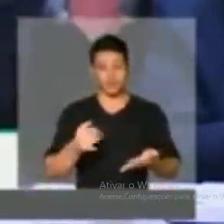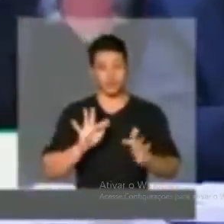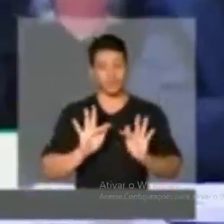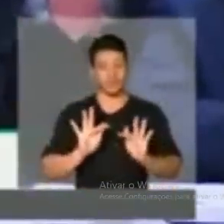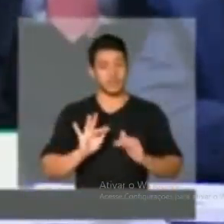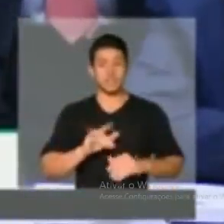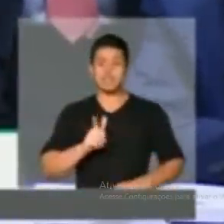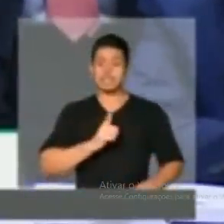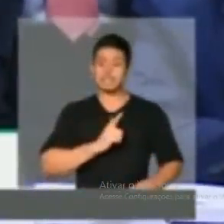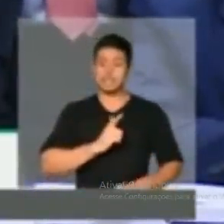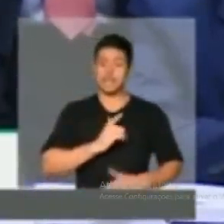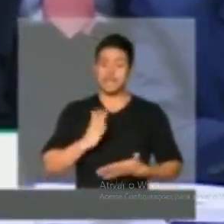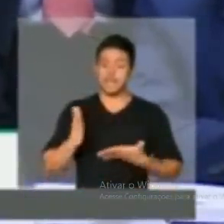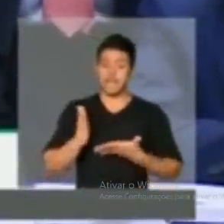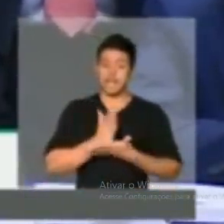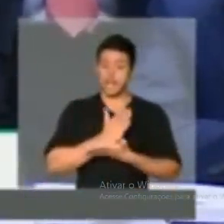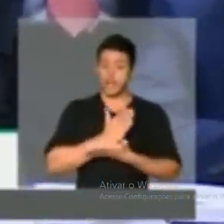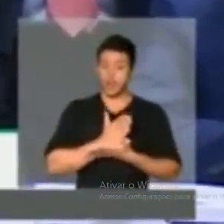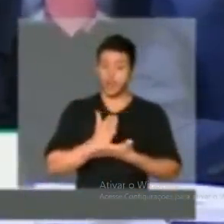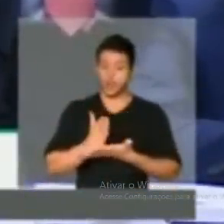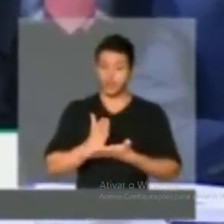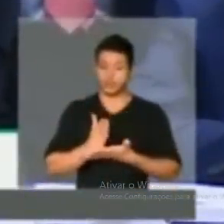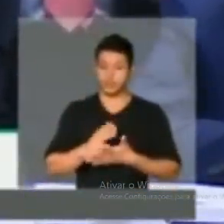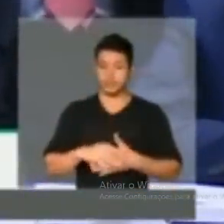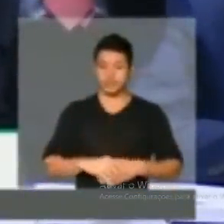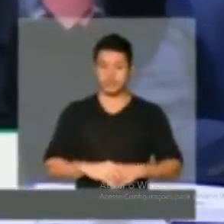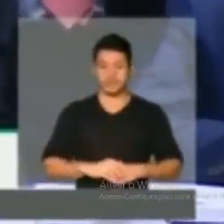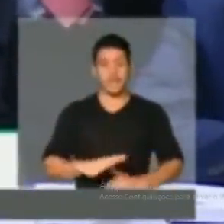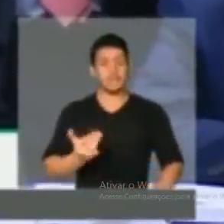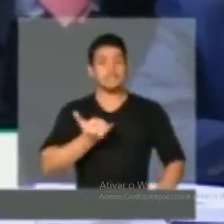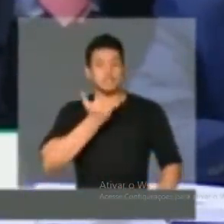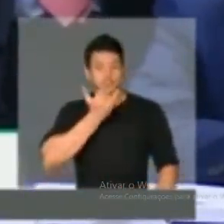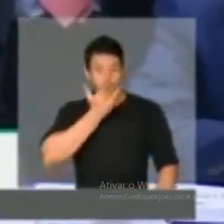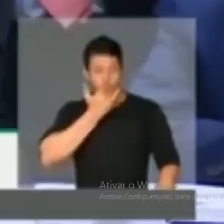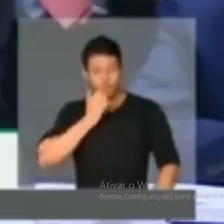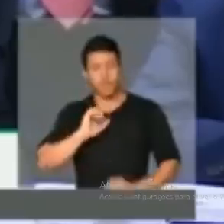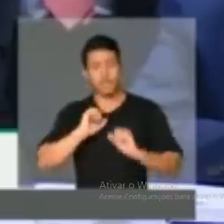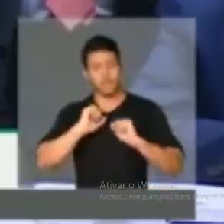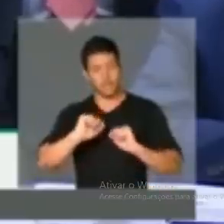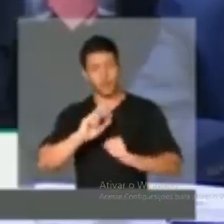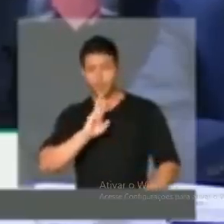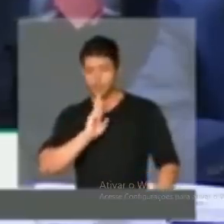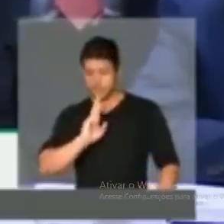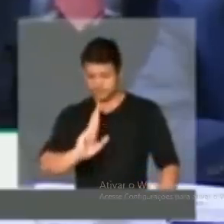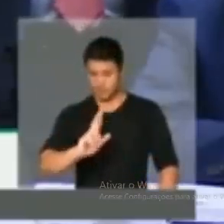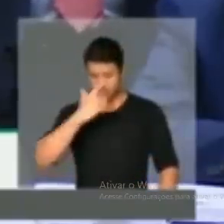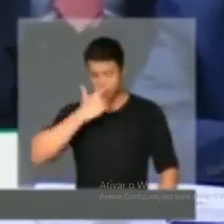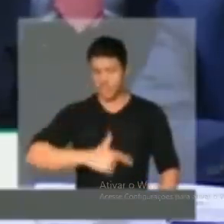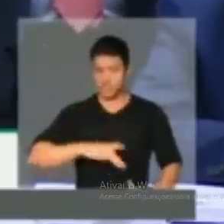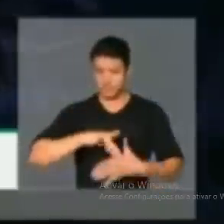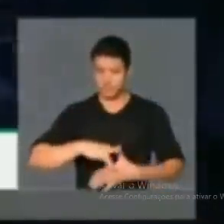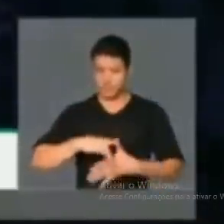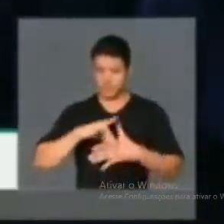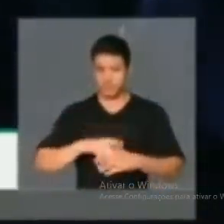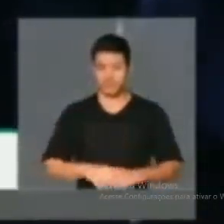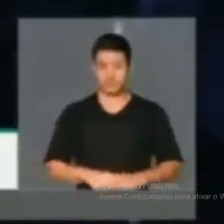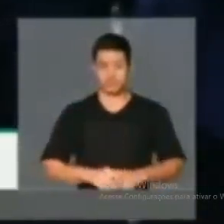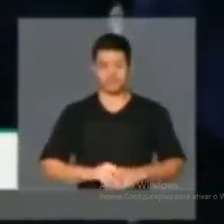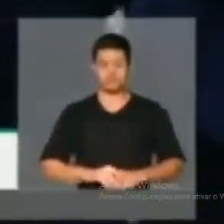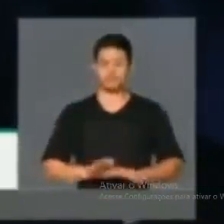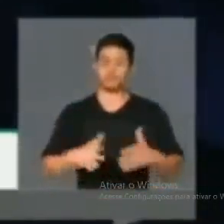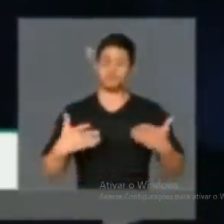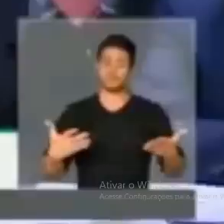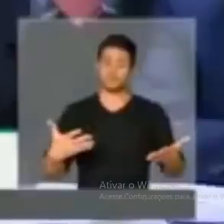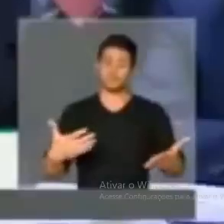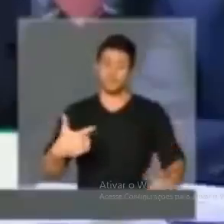consulto se ainda há algum. Presidente, como eu fui citada como líder, por favor, por favor. Deixa eu informar o plenário. Ui!